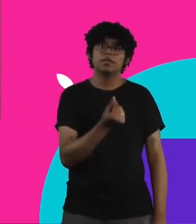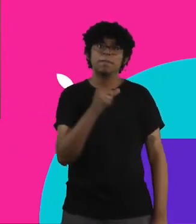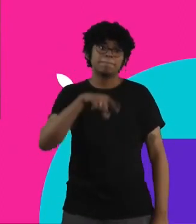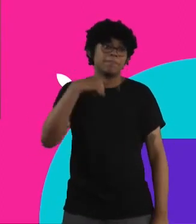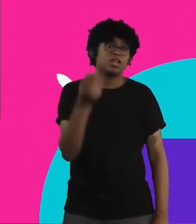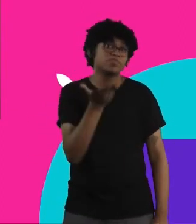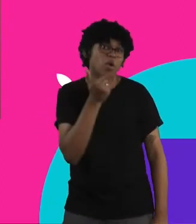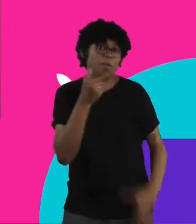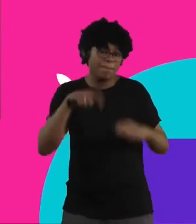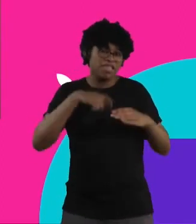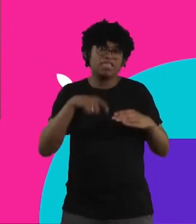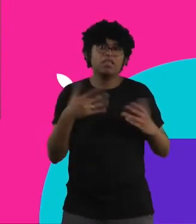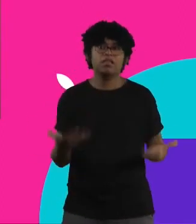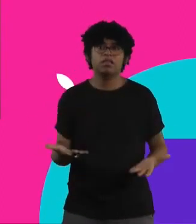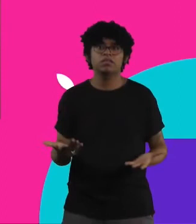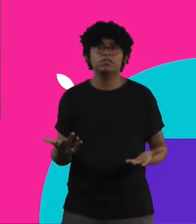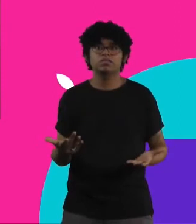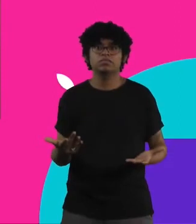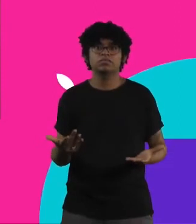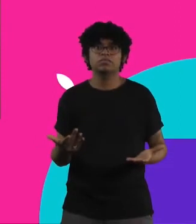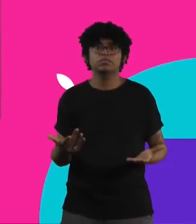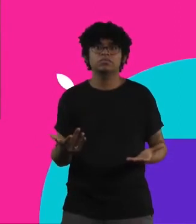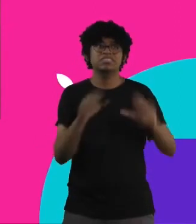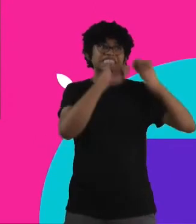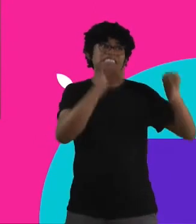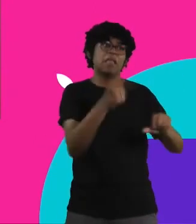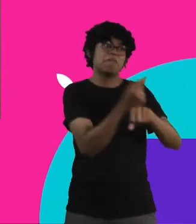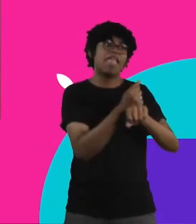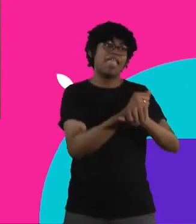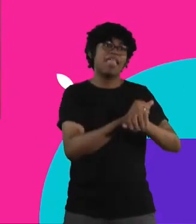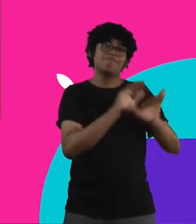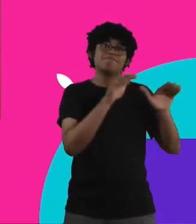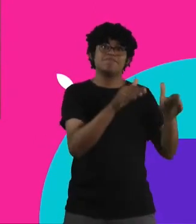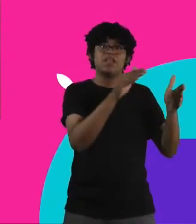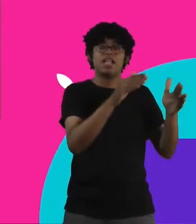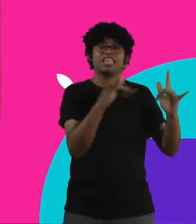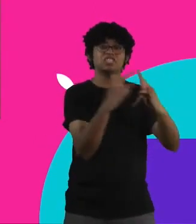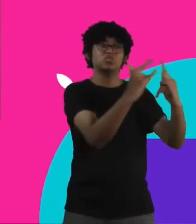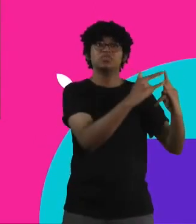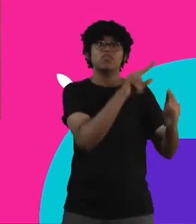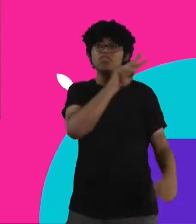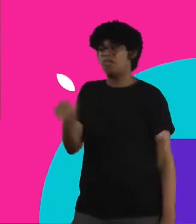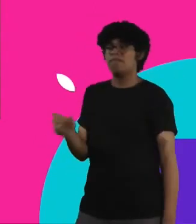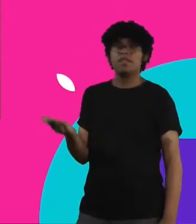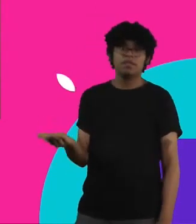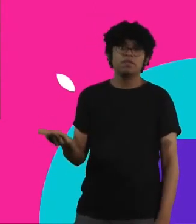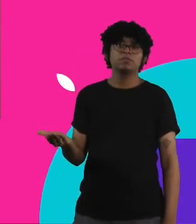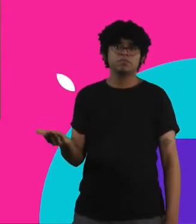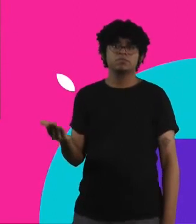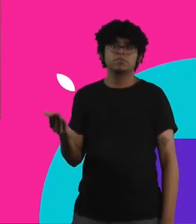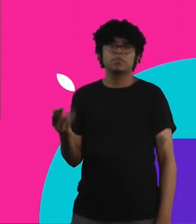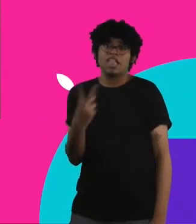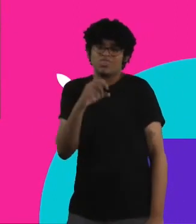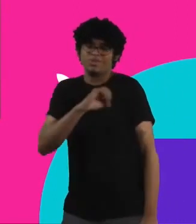próxima refeição, e o sistema financeiro não está olhando para isso, porque as opções estão colocadas é o 300% de juros. É o 200%